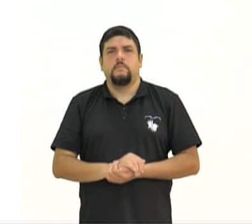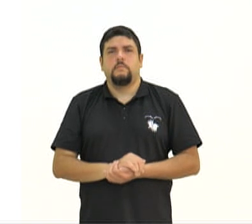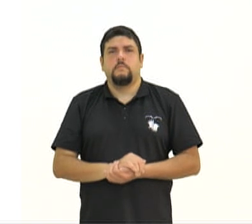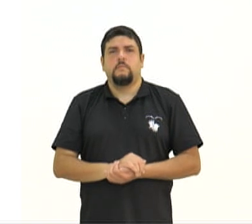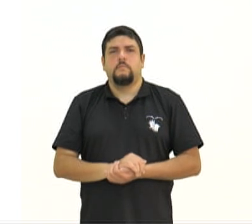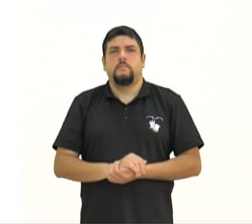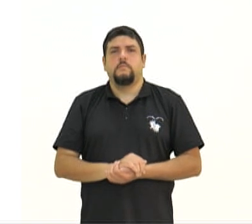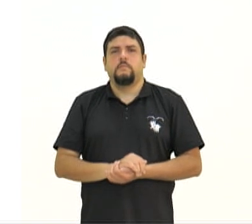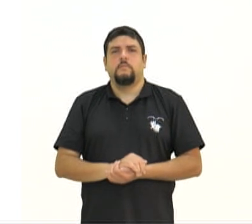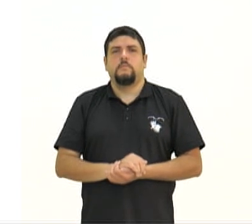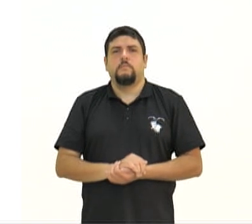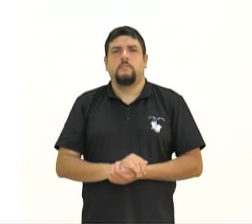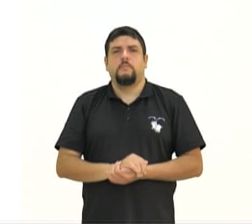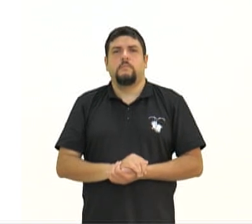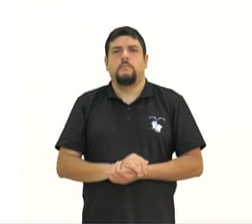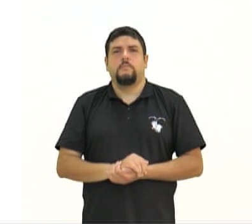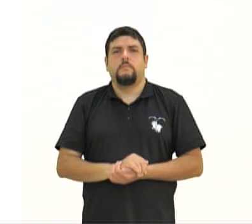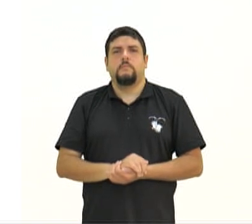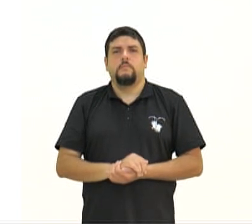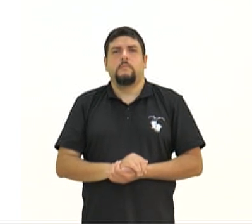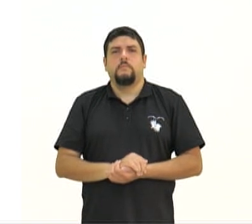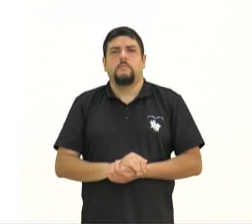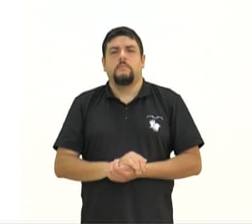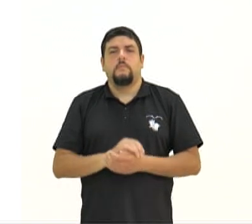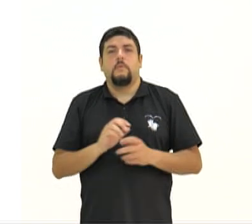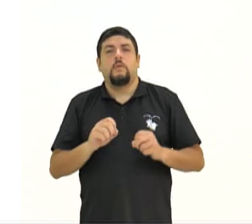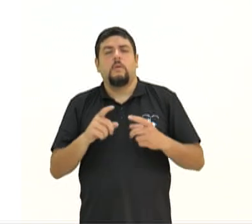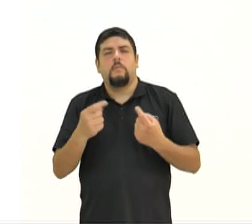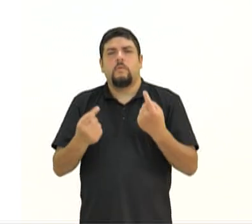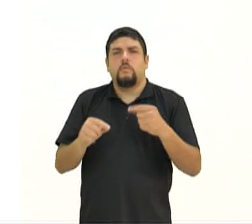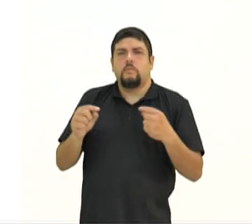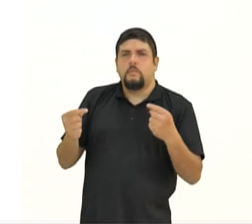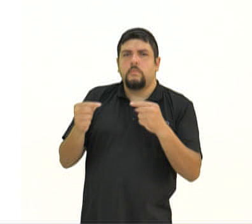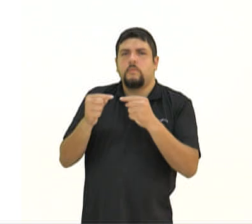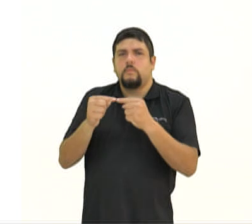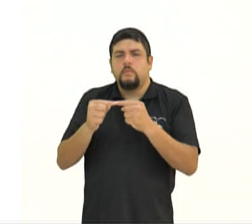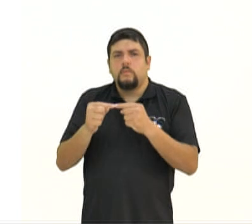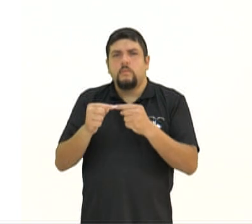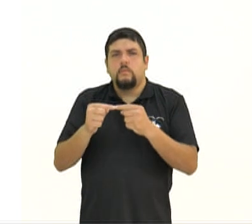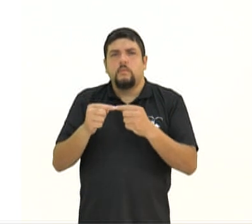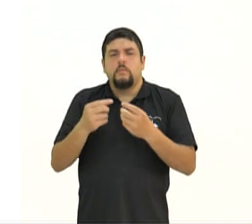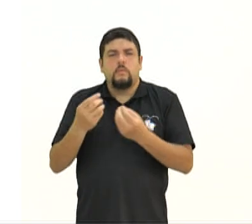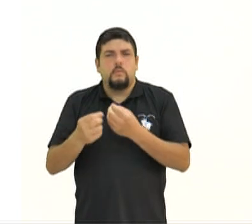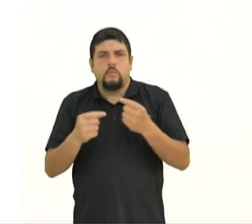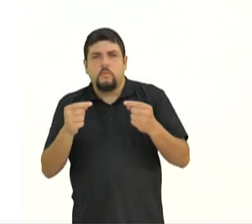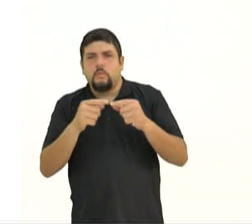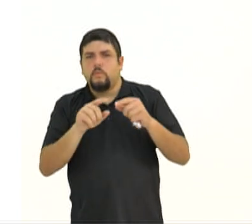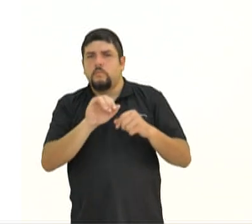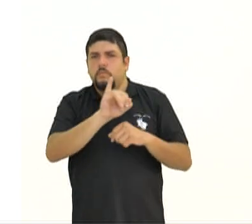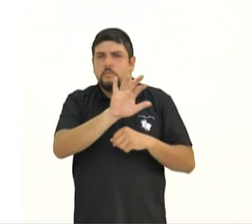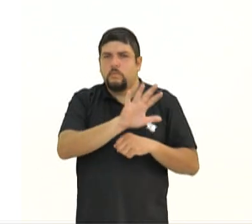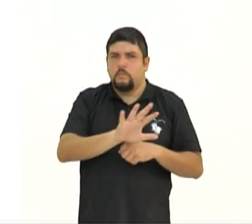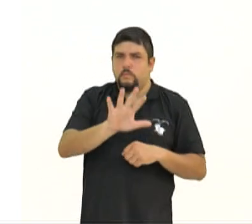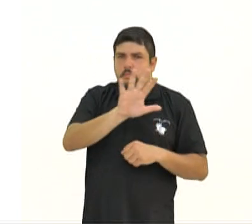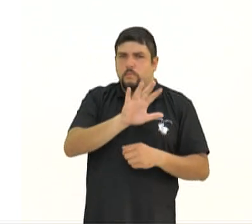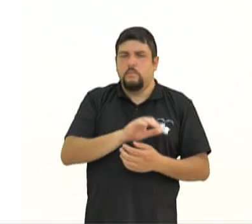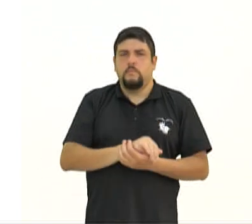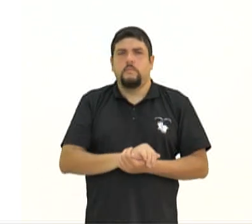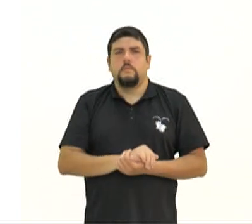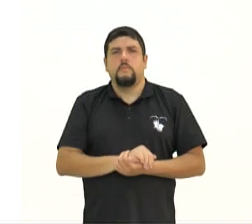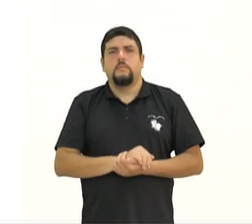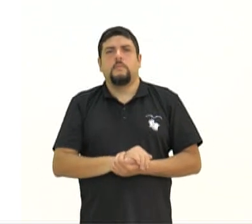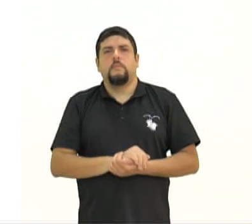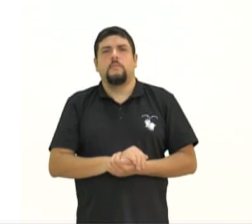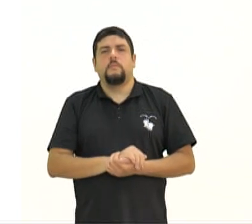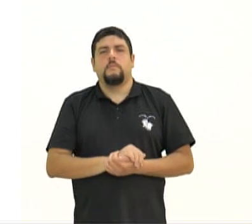levanta os ojos ou abre os ojos? O que faz sentido e o que está de acordo com a nossa imagem? Em la 2,